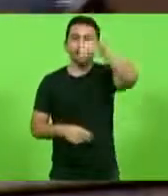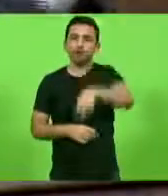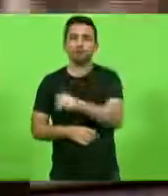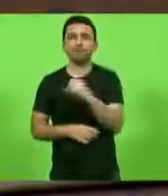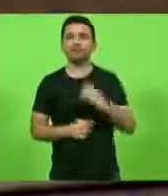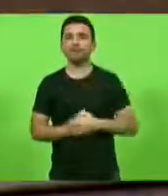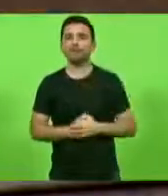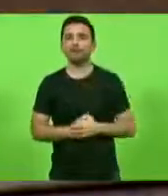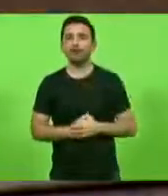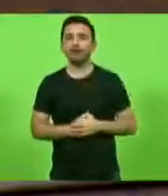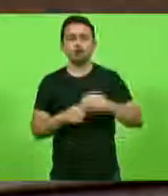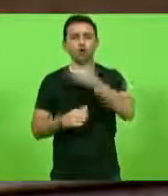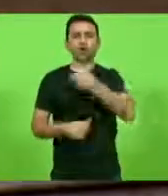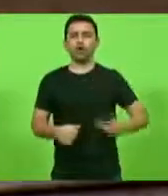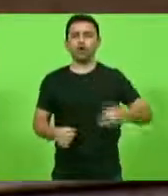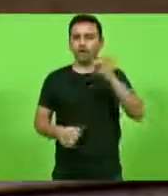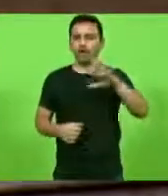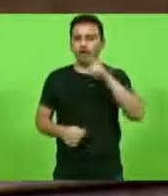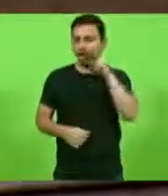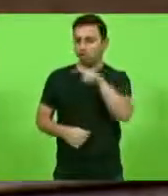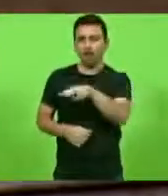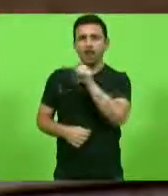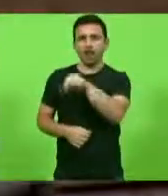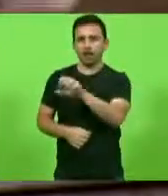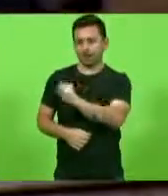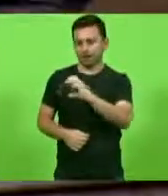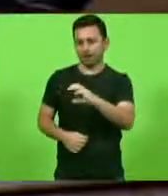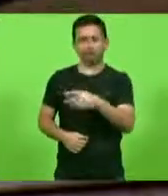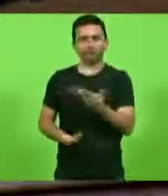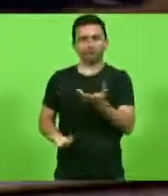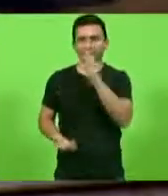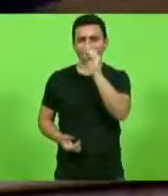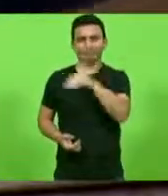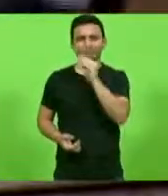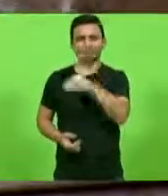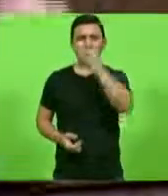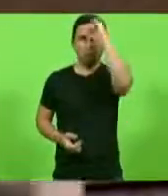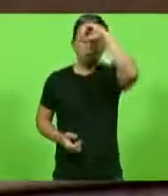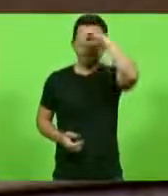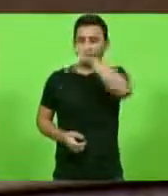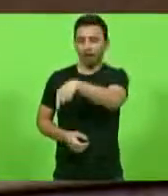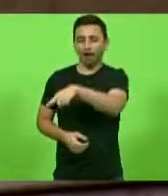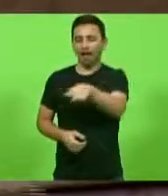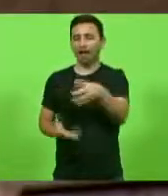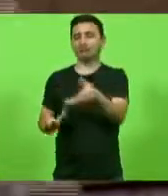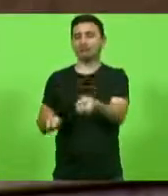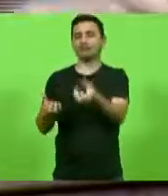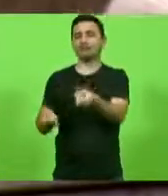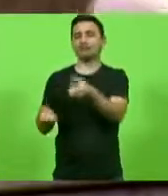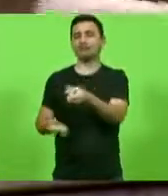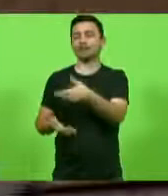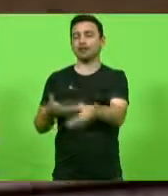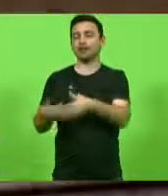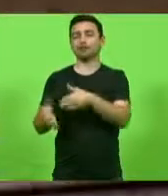olha para a gente e pensa, ah, os trouxas lá embaixo, o pessoal lá que aceita tudo.